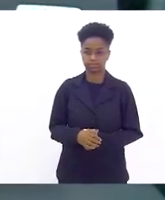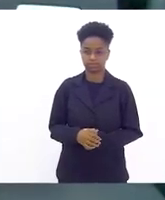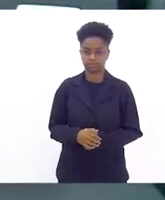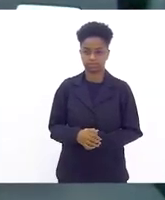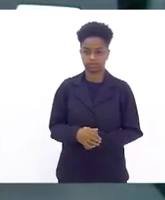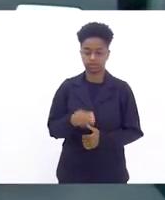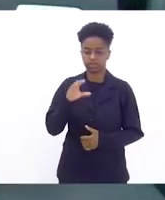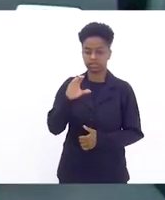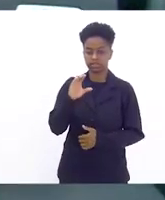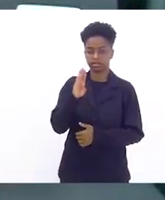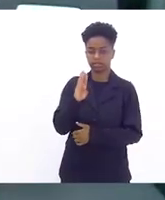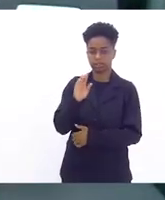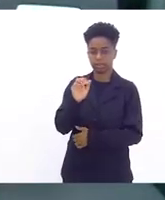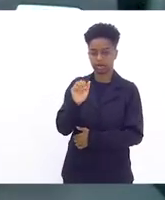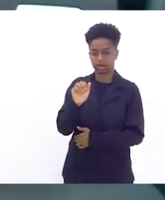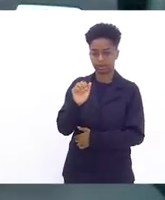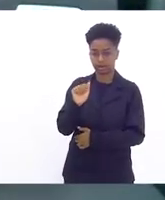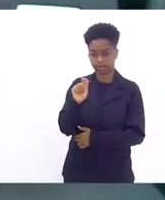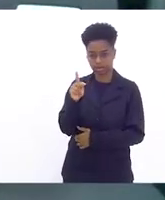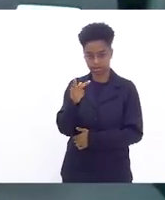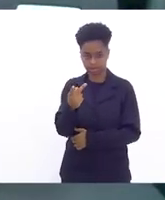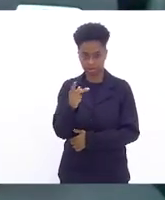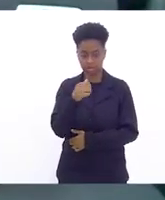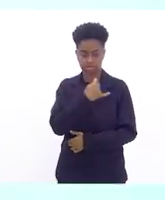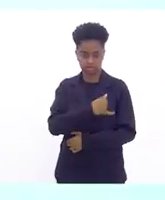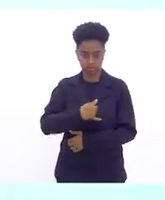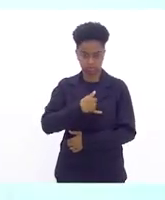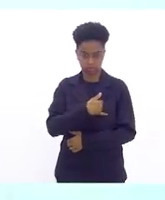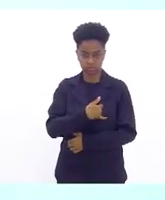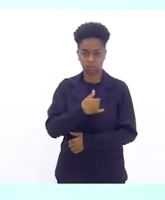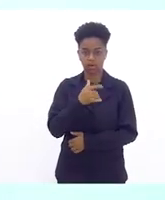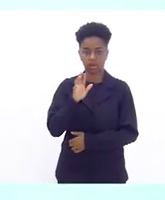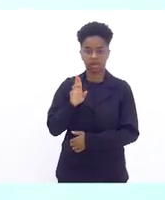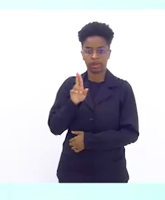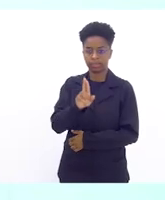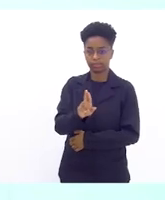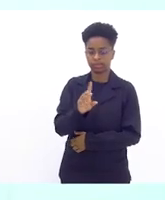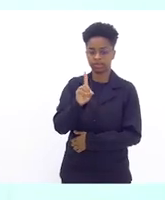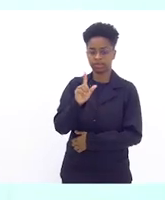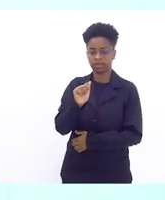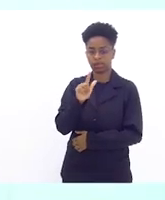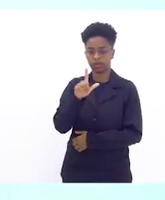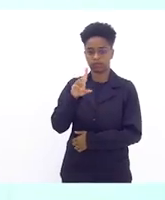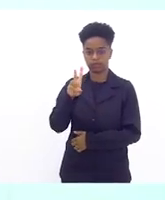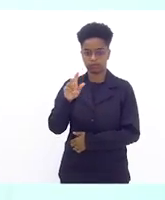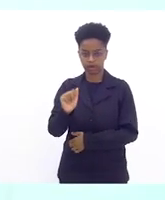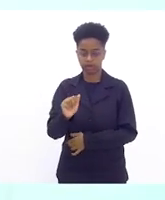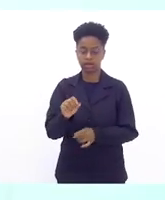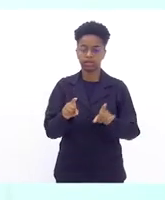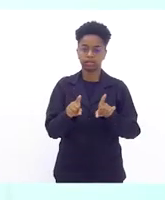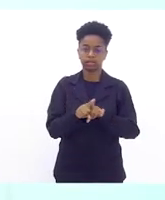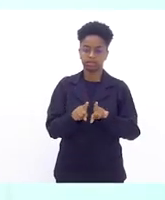pela CBH Lago São João representante Dalva Mansur e